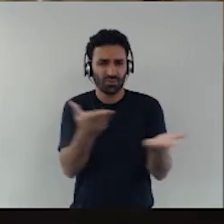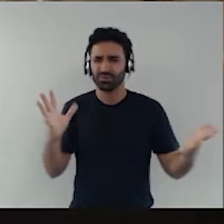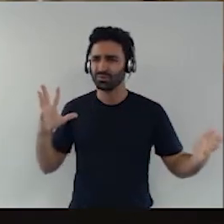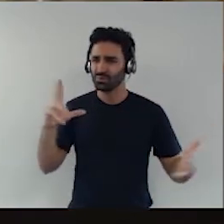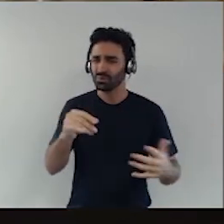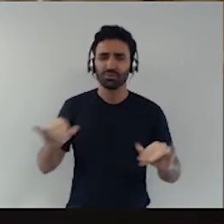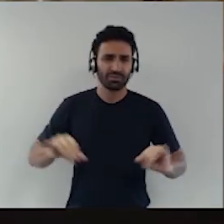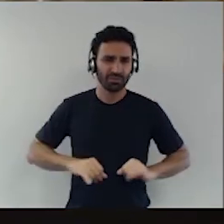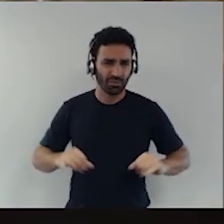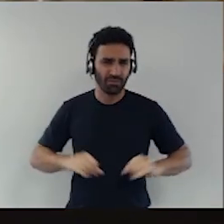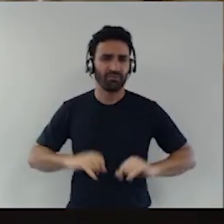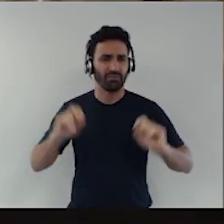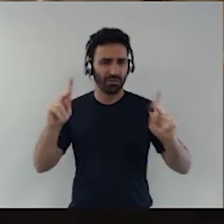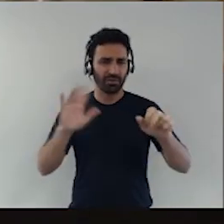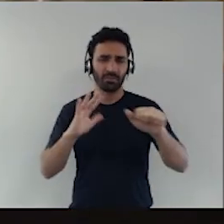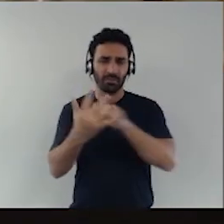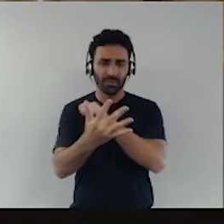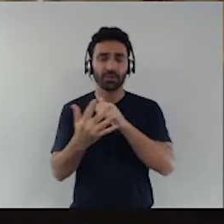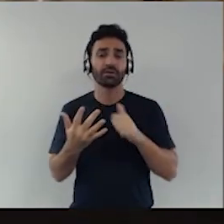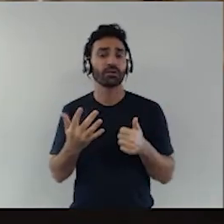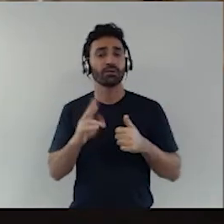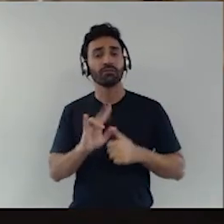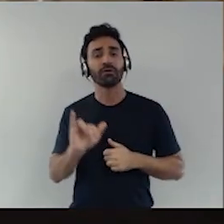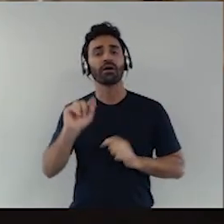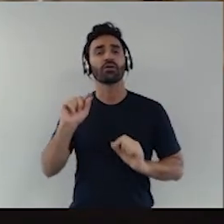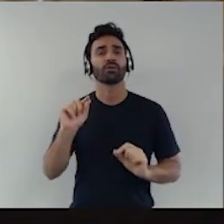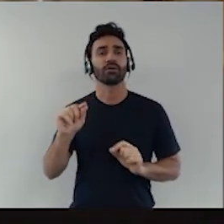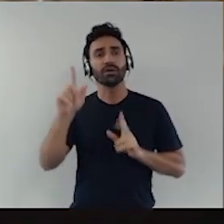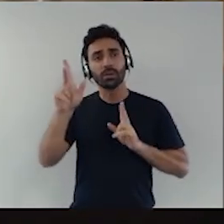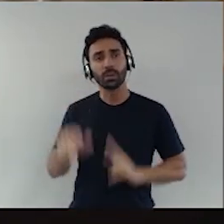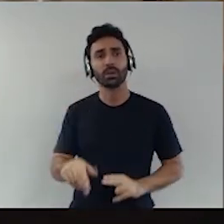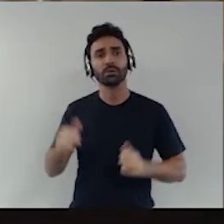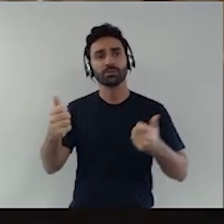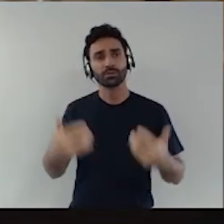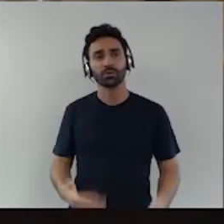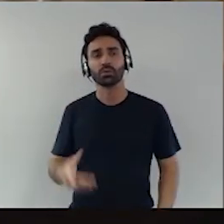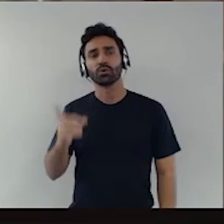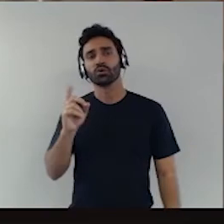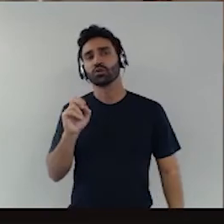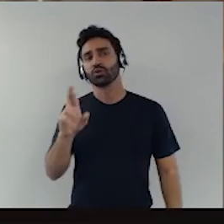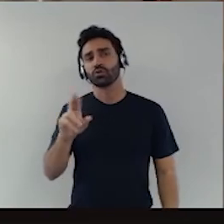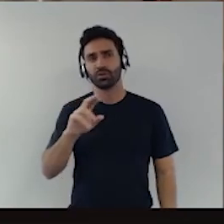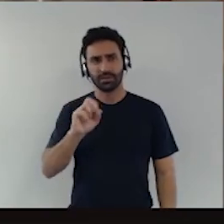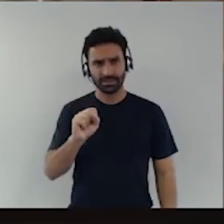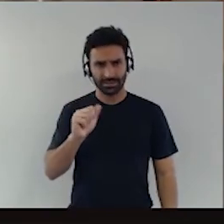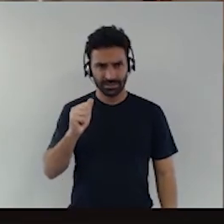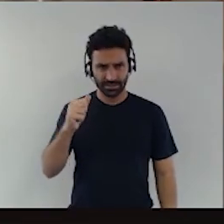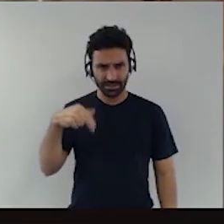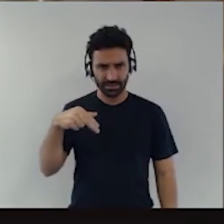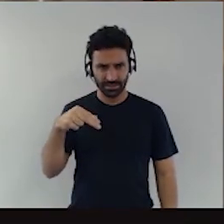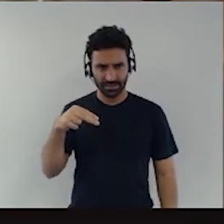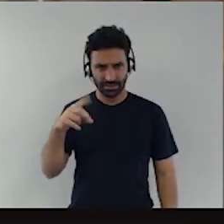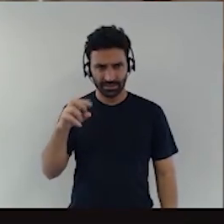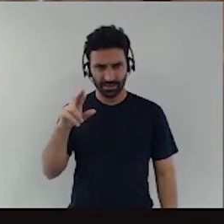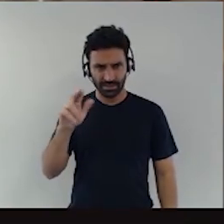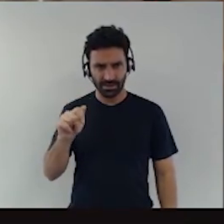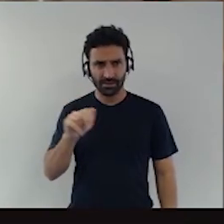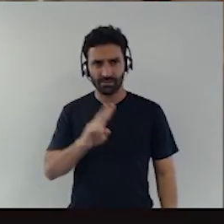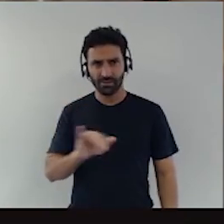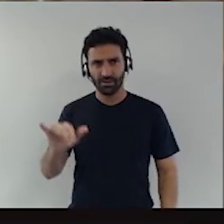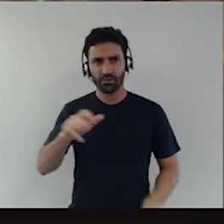todos, ela vai ser, por muitas vezes, apreciada, como foi bem pontuado pela doutora Sandra, em